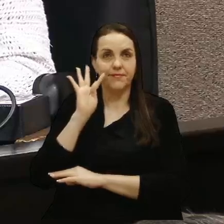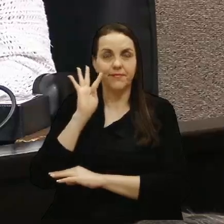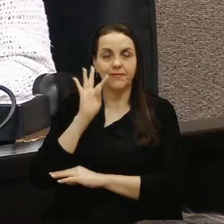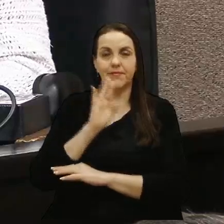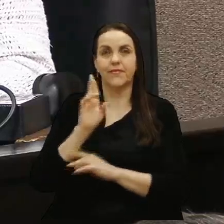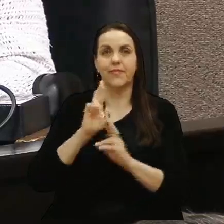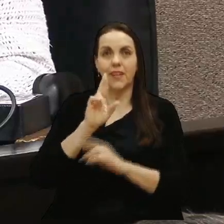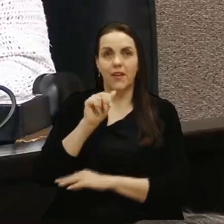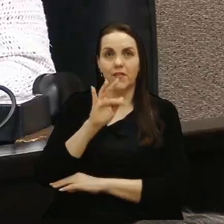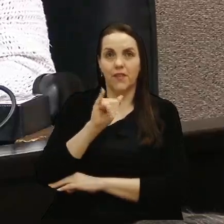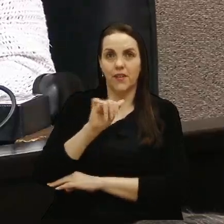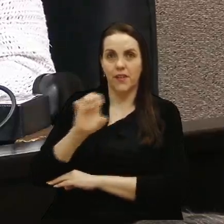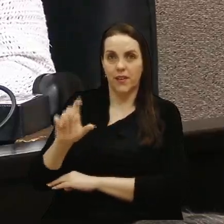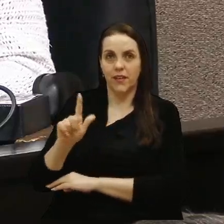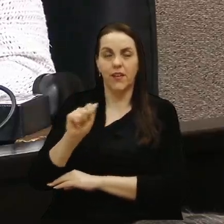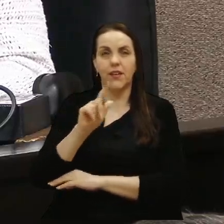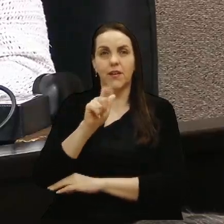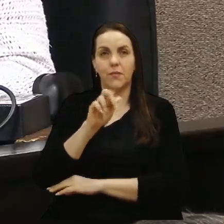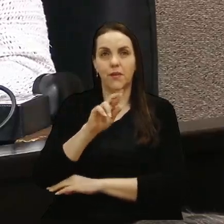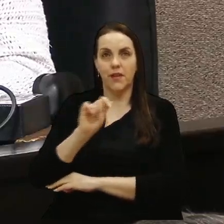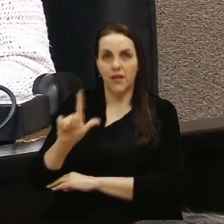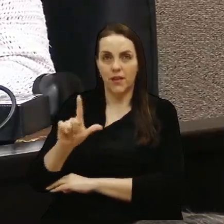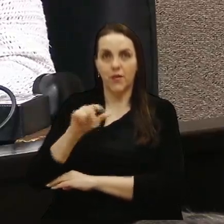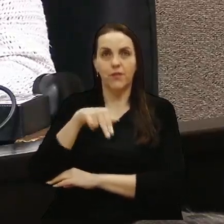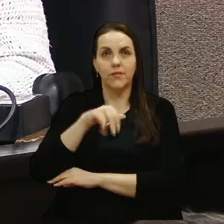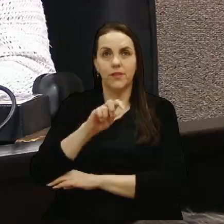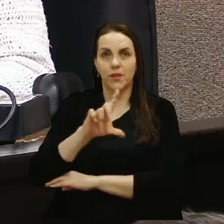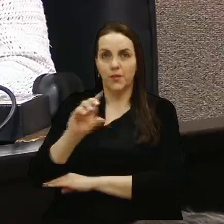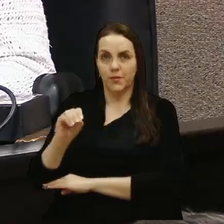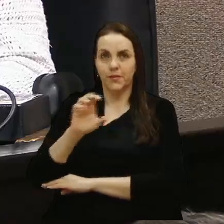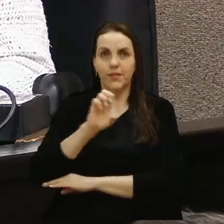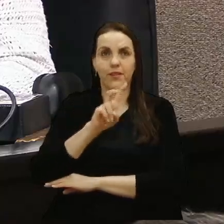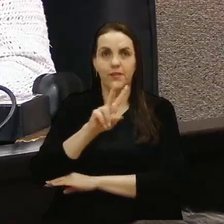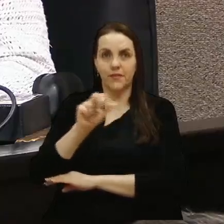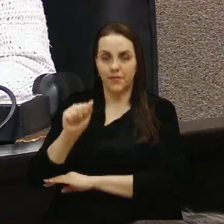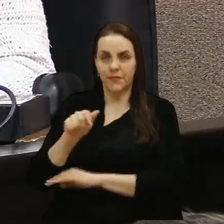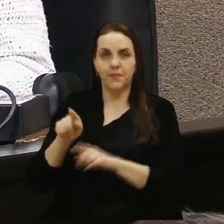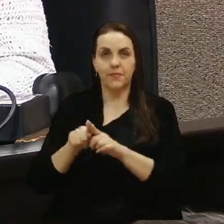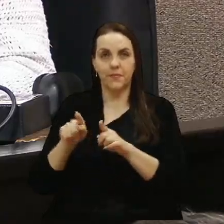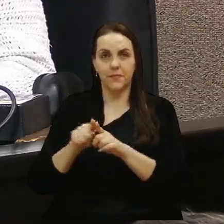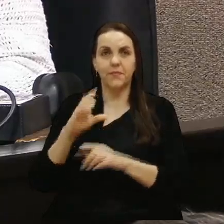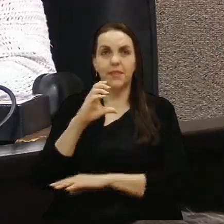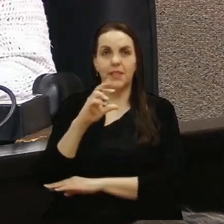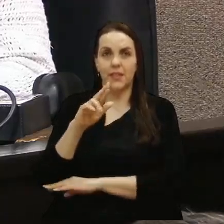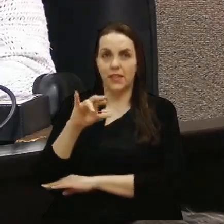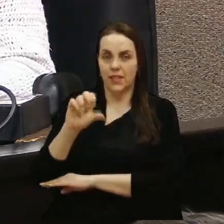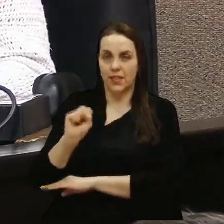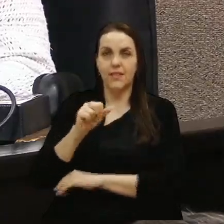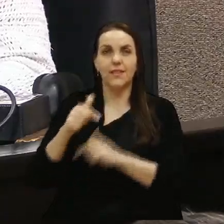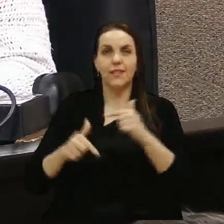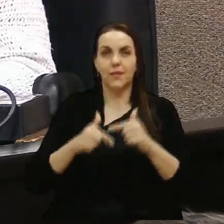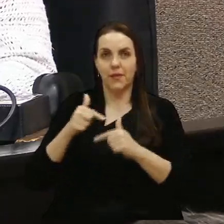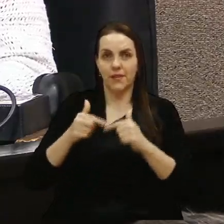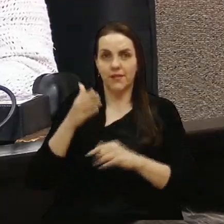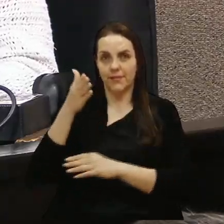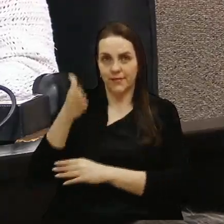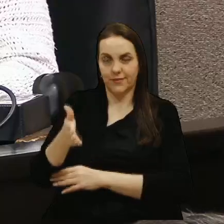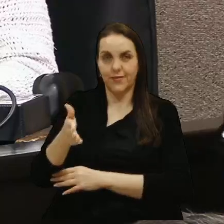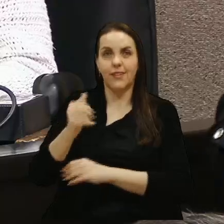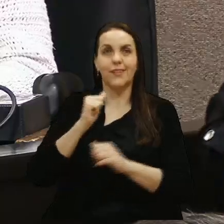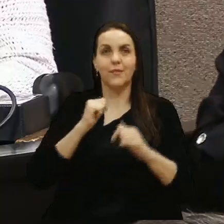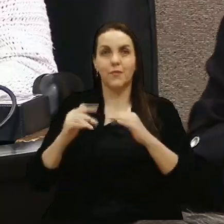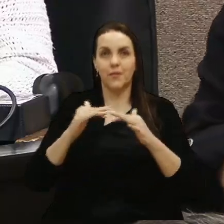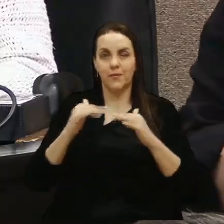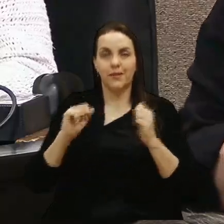Rafaela Marini, ao Gabriel, ao Nilo e a tia Eva também, e a Cris, que estavam trabalhando lá, e tinha muito movimento,